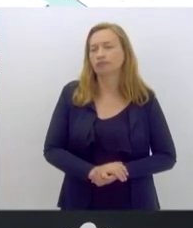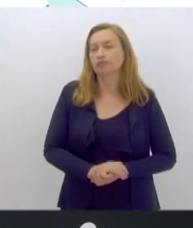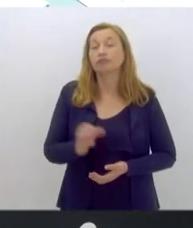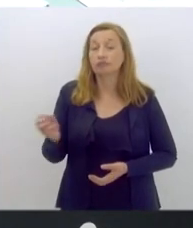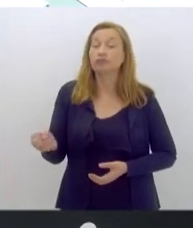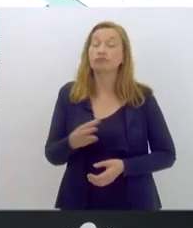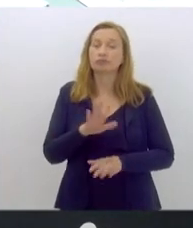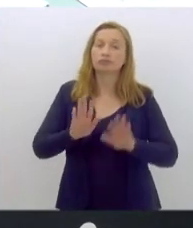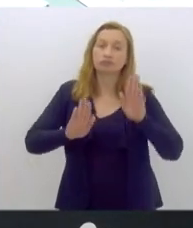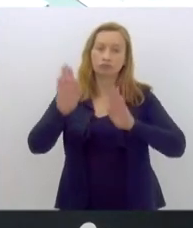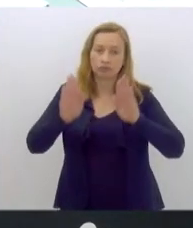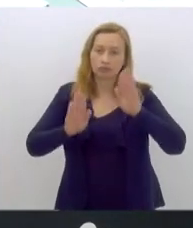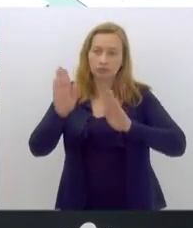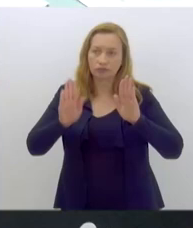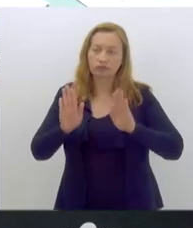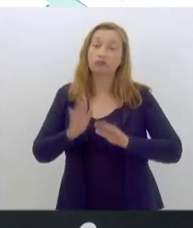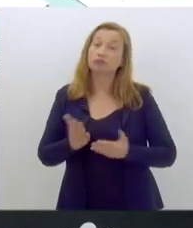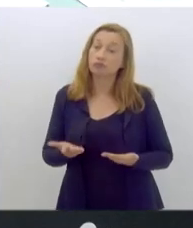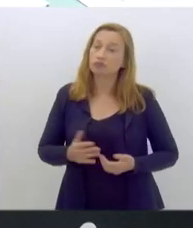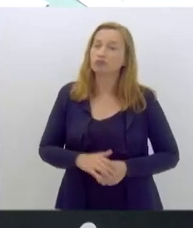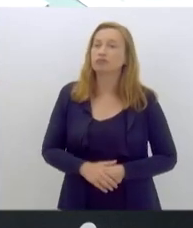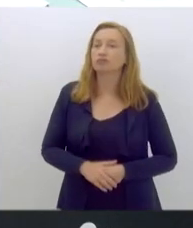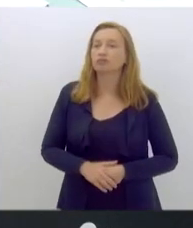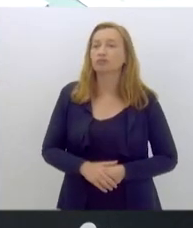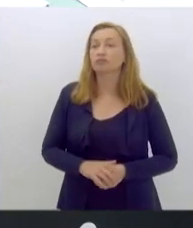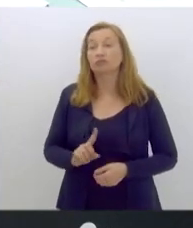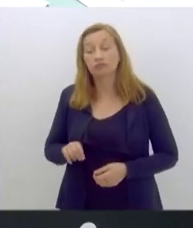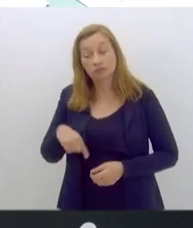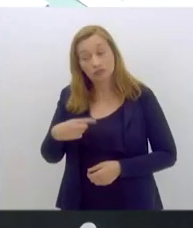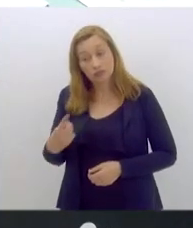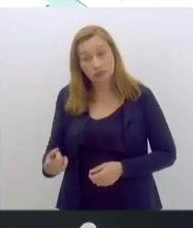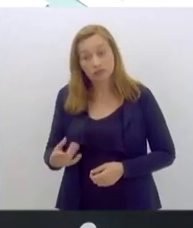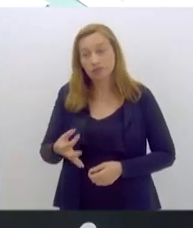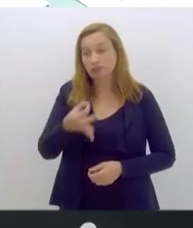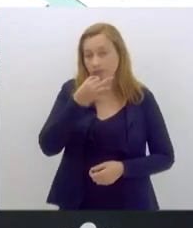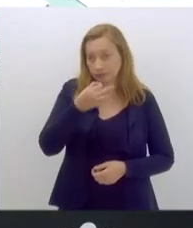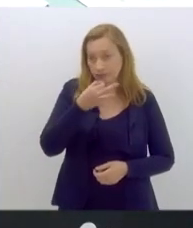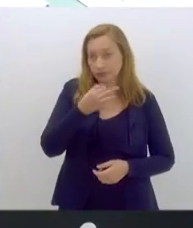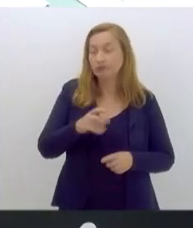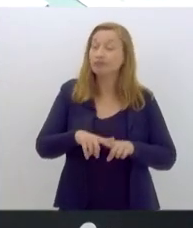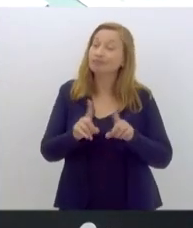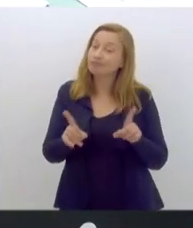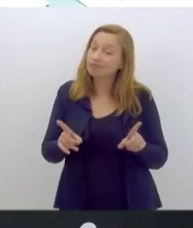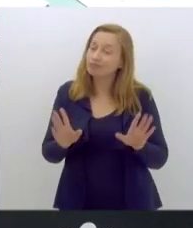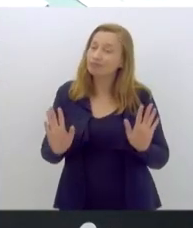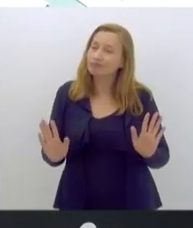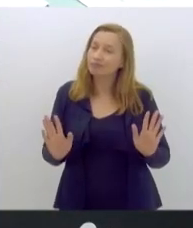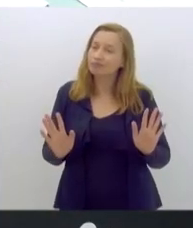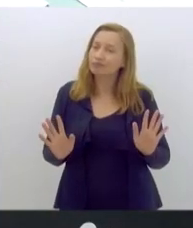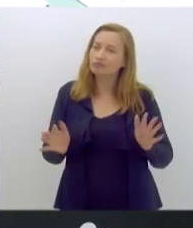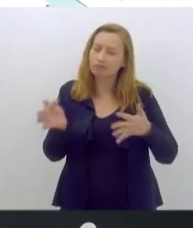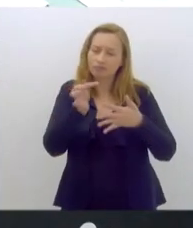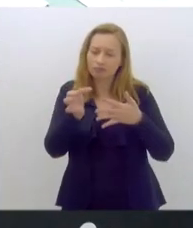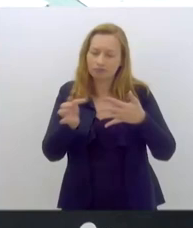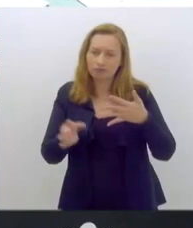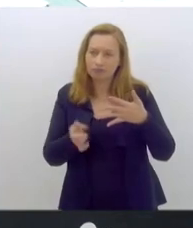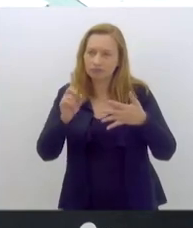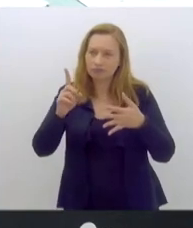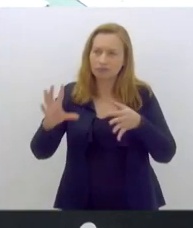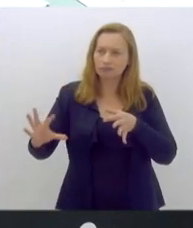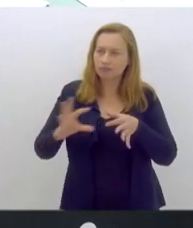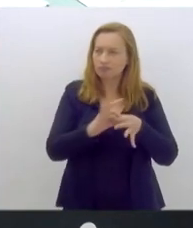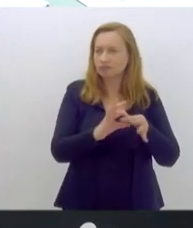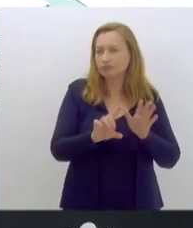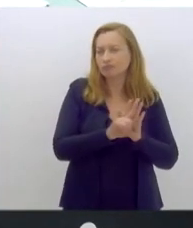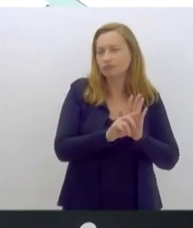uma nova licitação é uma outra hipótese mas hipóteses que não estão consignadas no